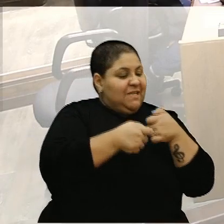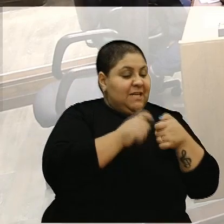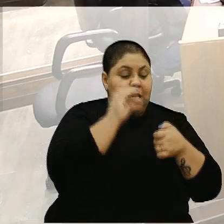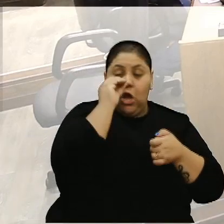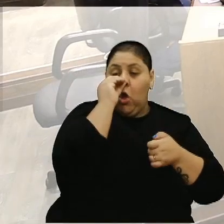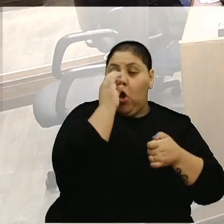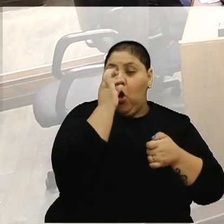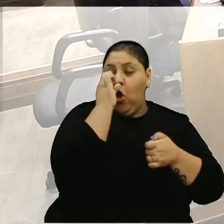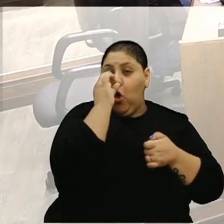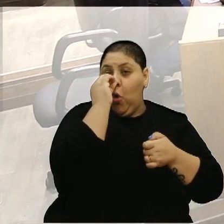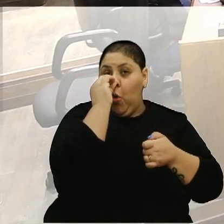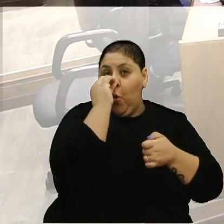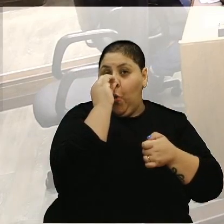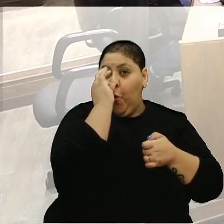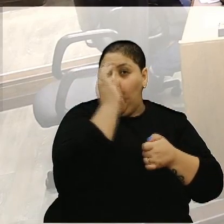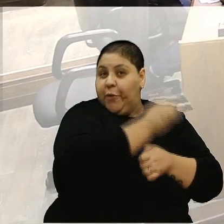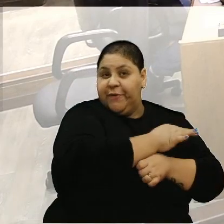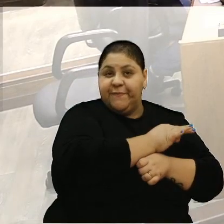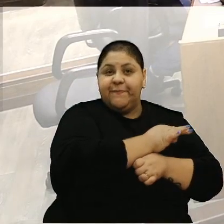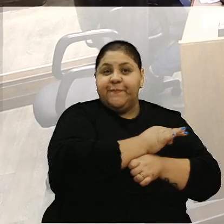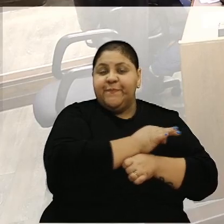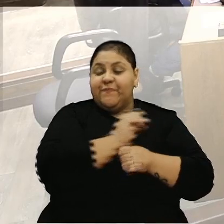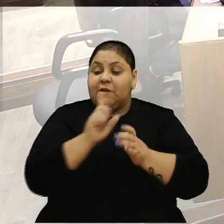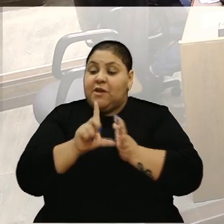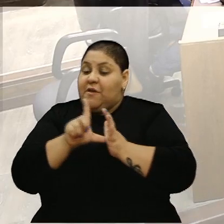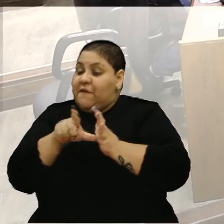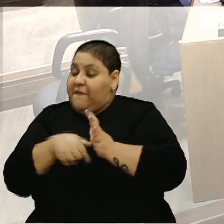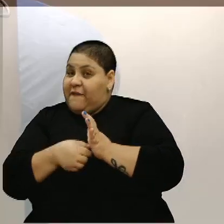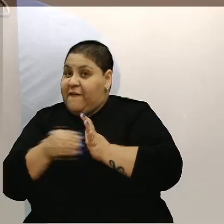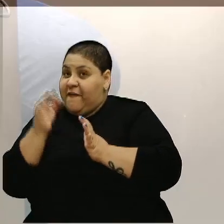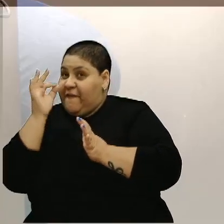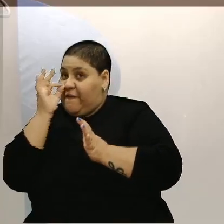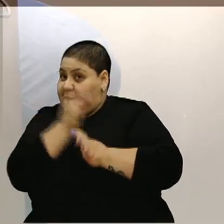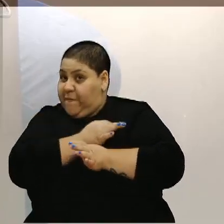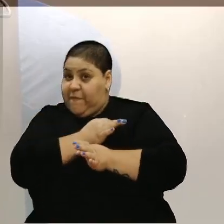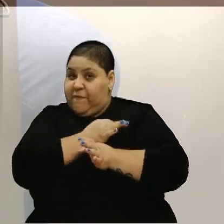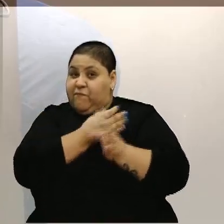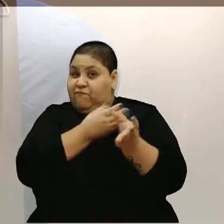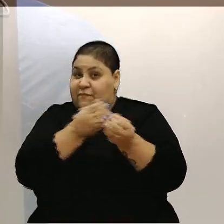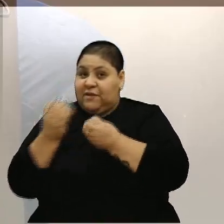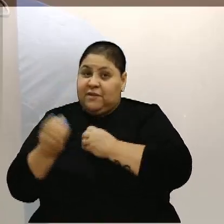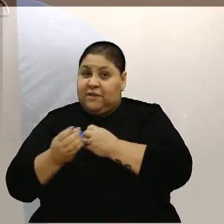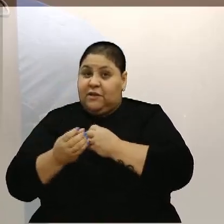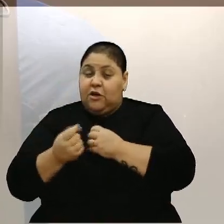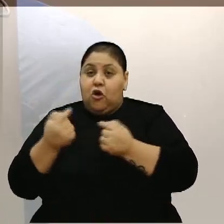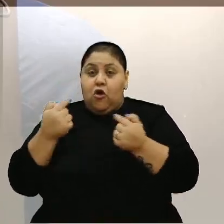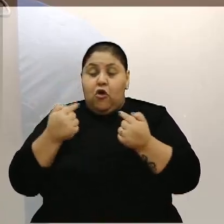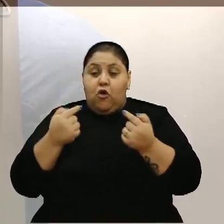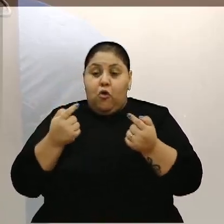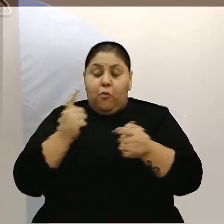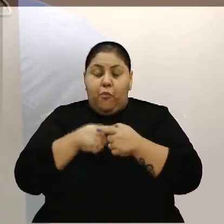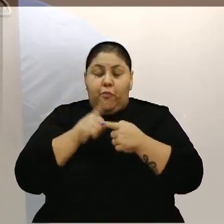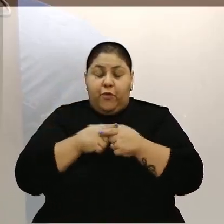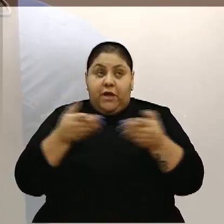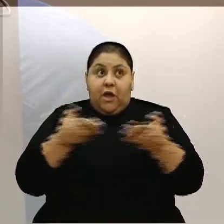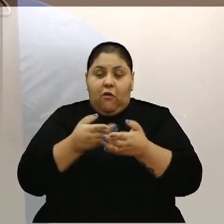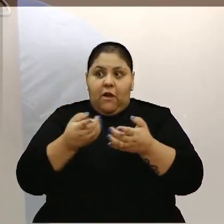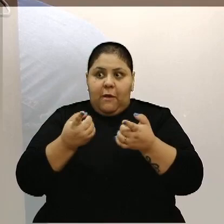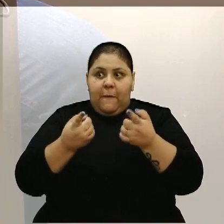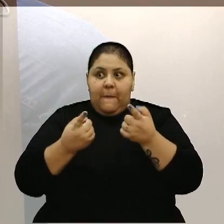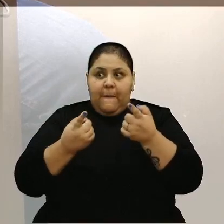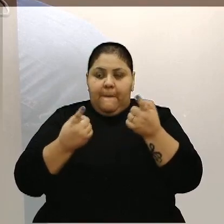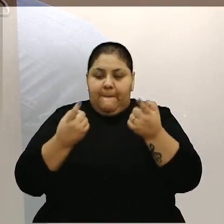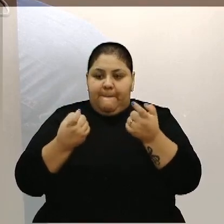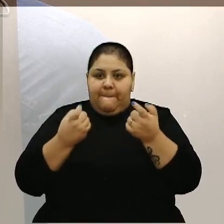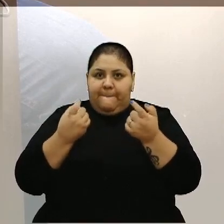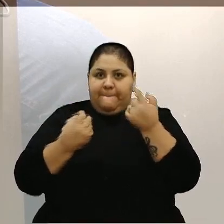O pós-guerra é tanto terrível e talvez mais, porque está caindo a ficha. Eu ouvi